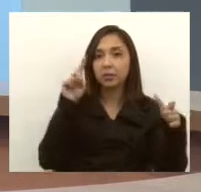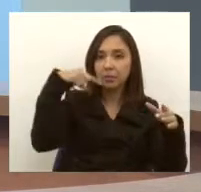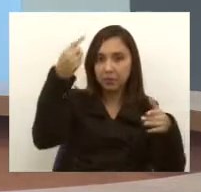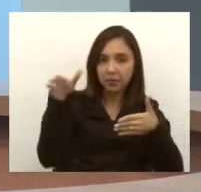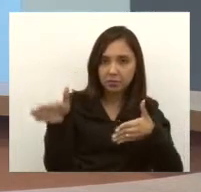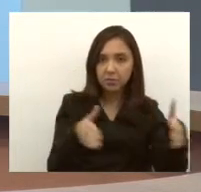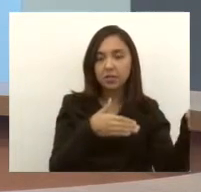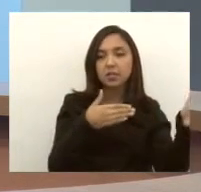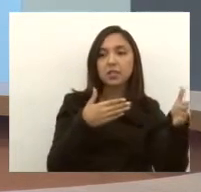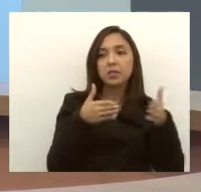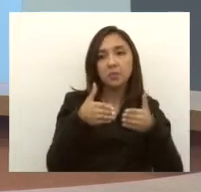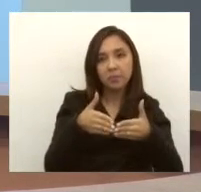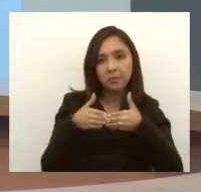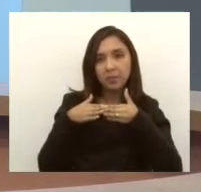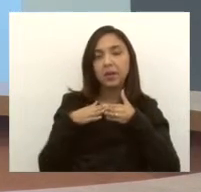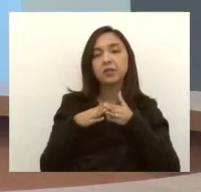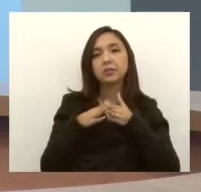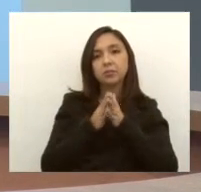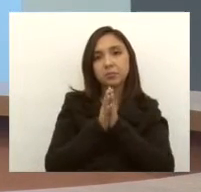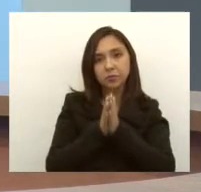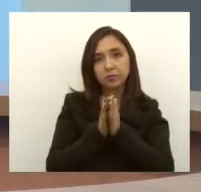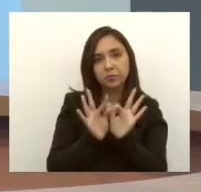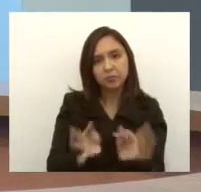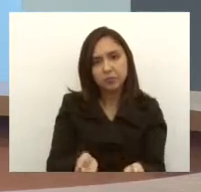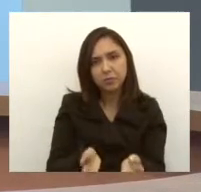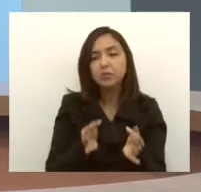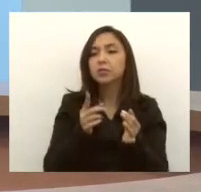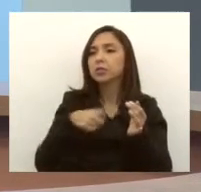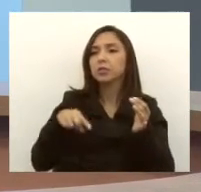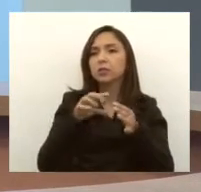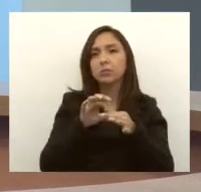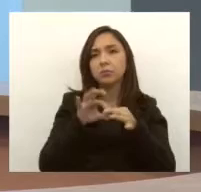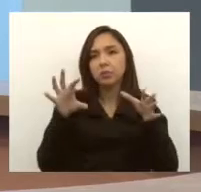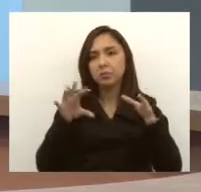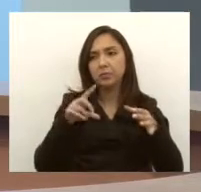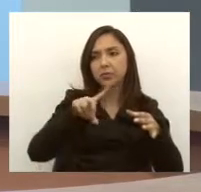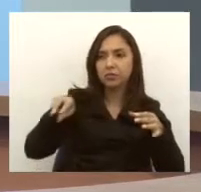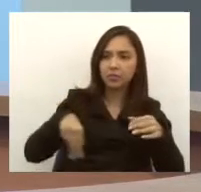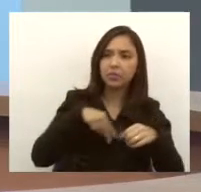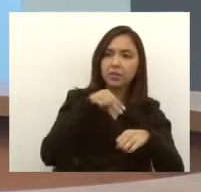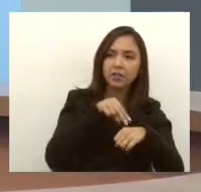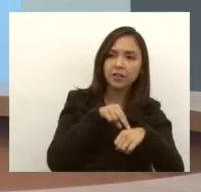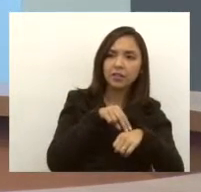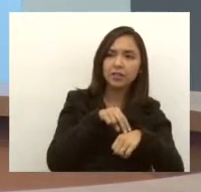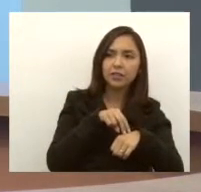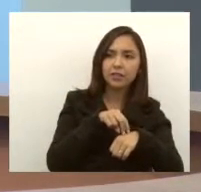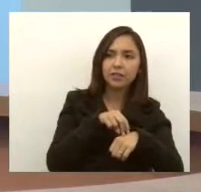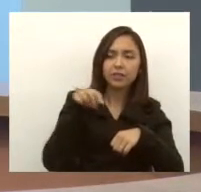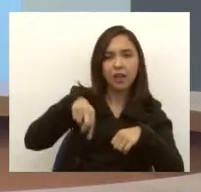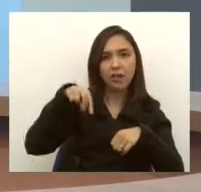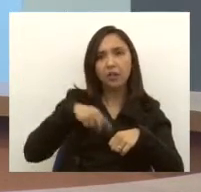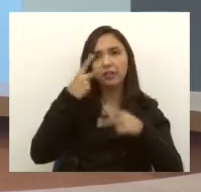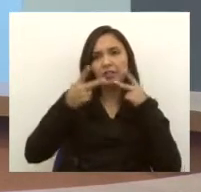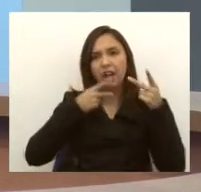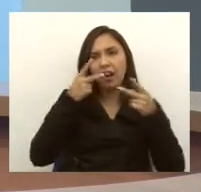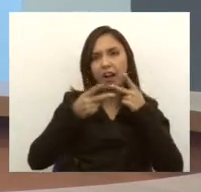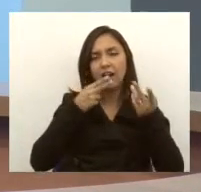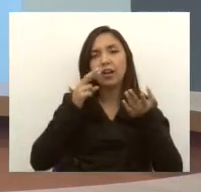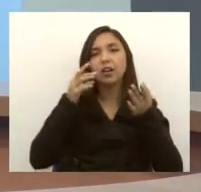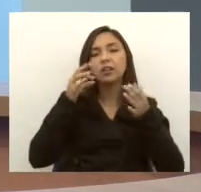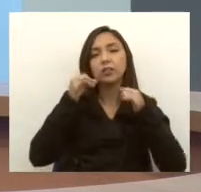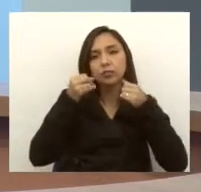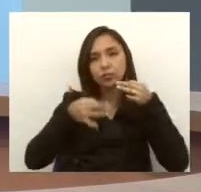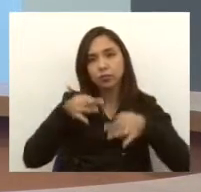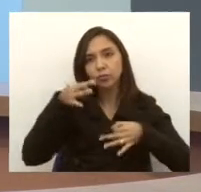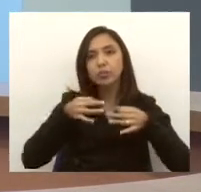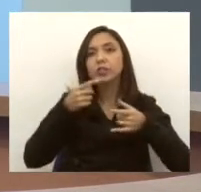eu sugiro a Vossa Excelência, humildemente, né, que não permita que a gente venha fazer, por exemplo, o que eu estou fazendo, né, de justificar a